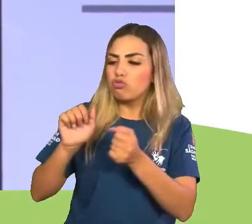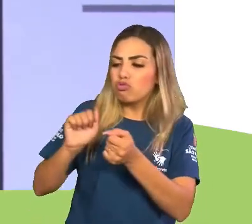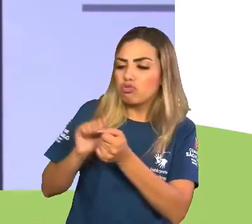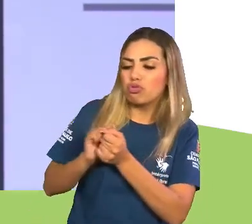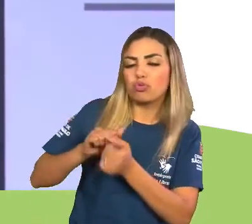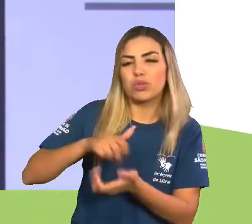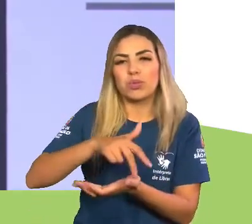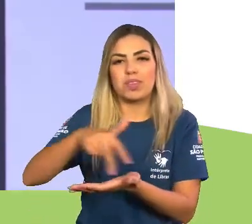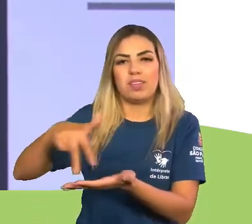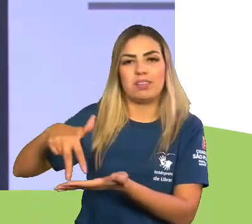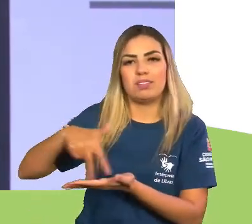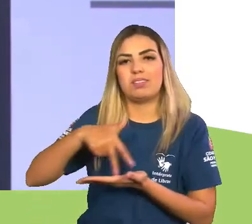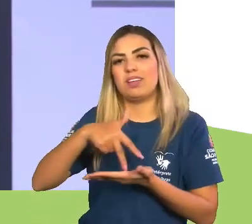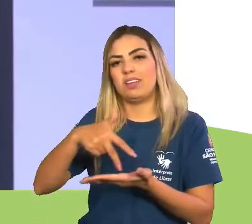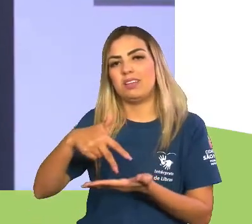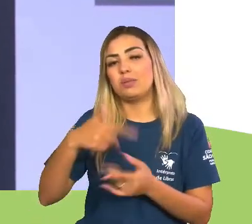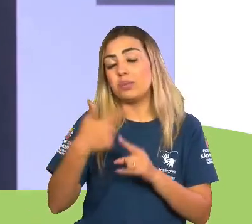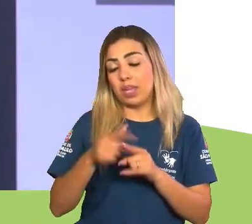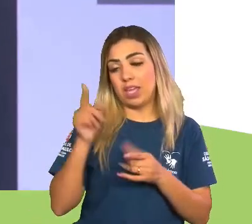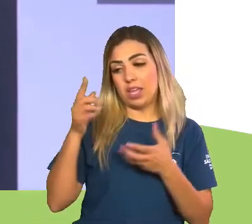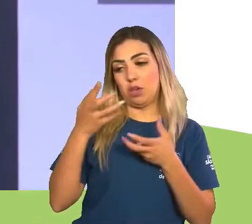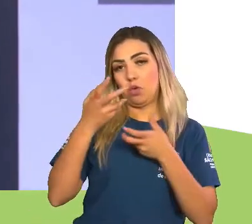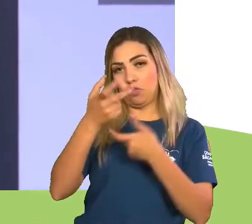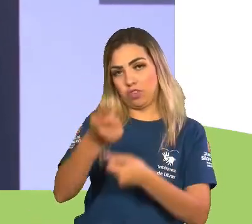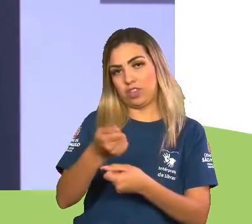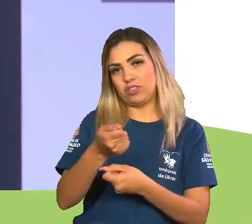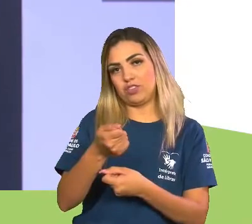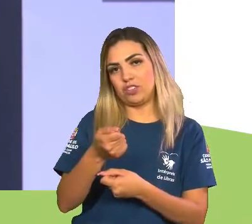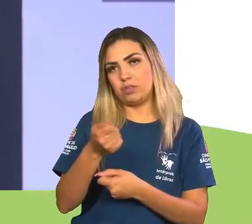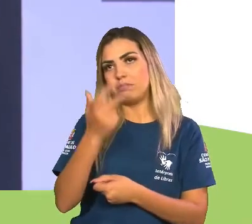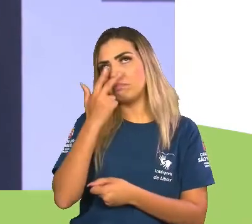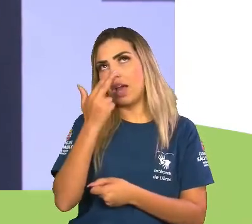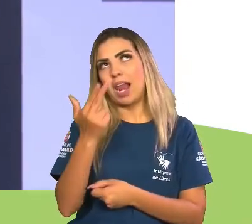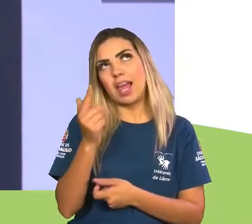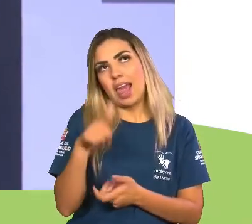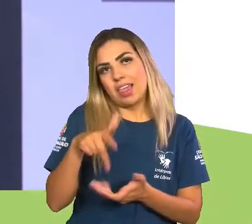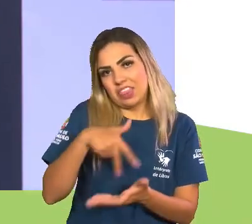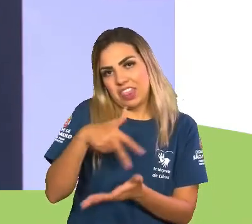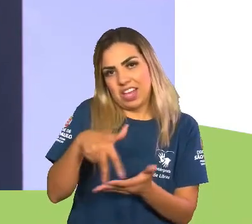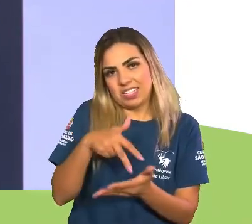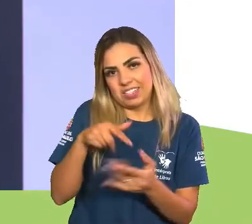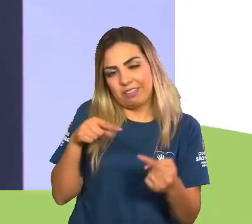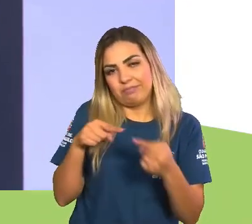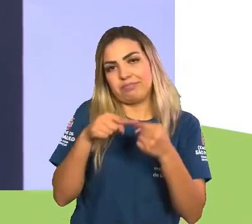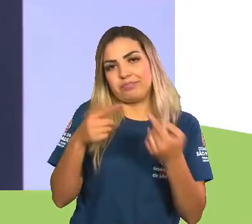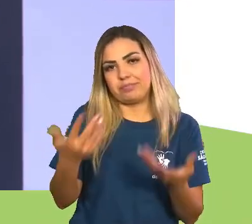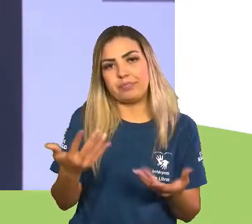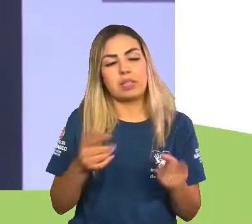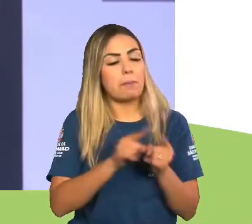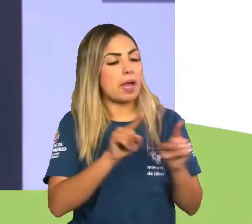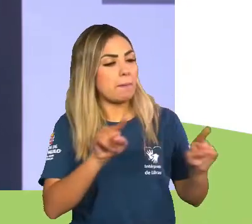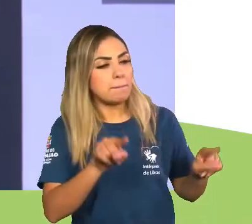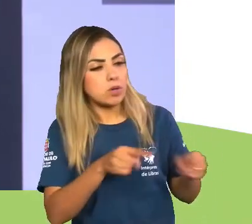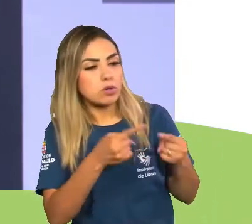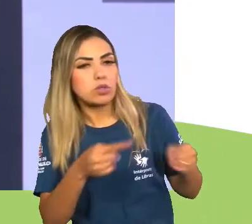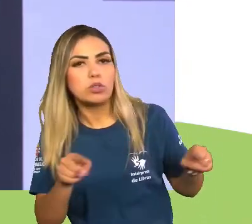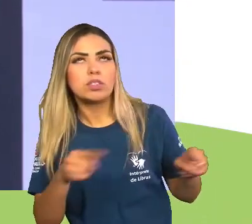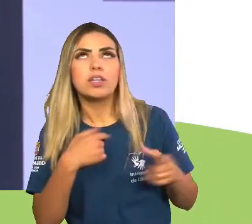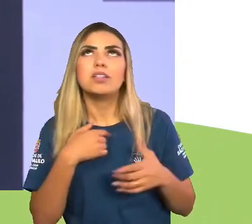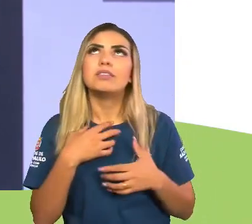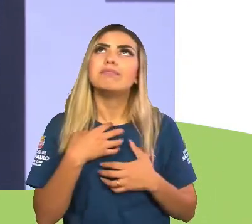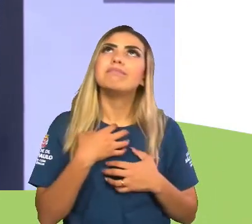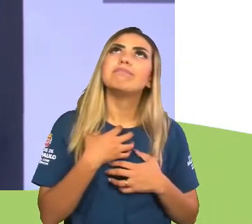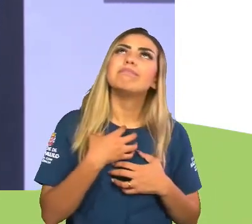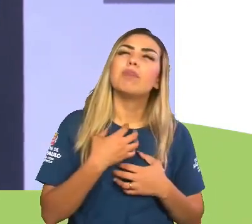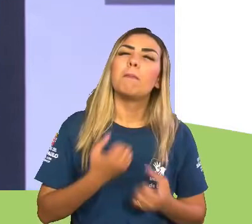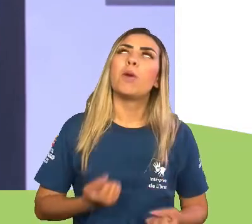Porque um convite de Débora é um convite para a dança. E minha música, ou a música que sinto,